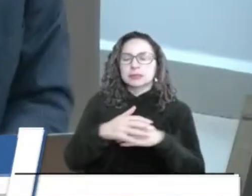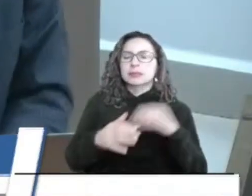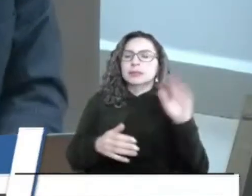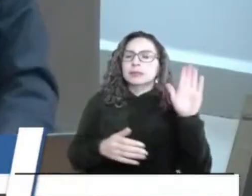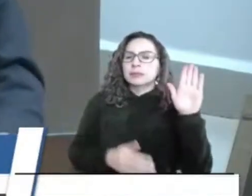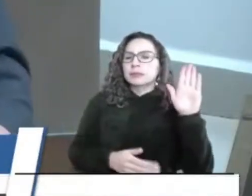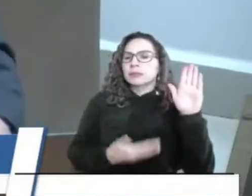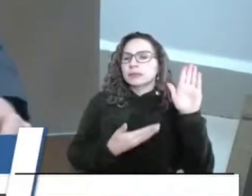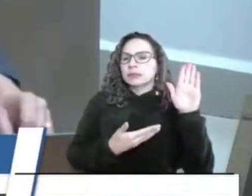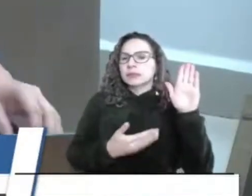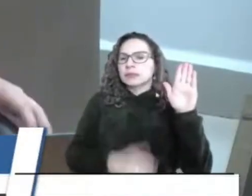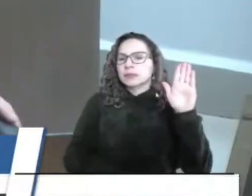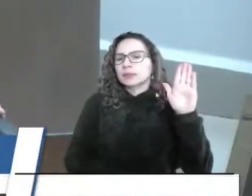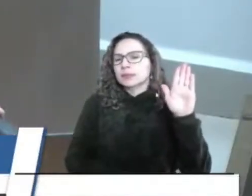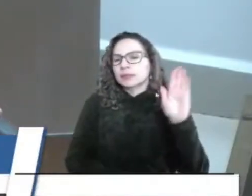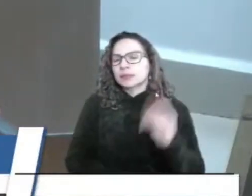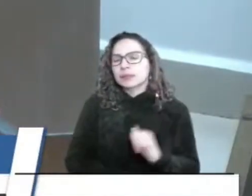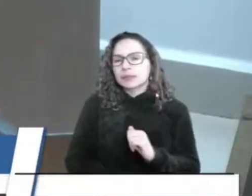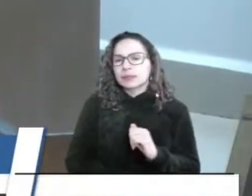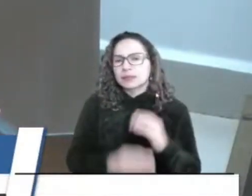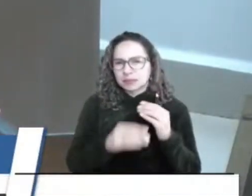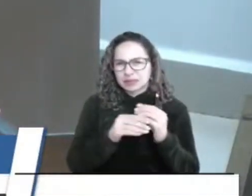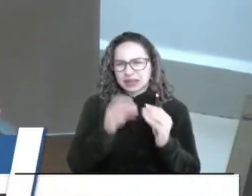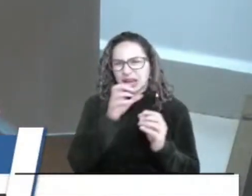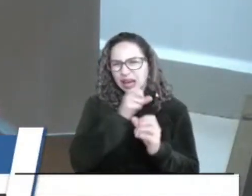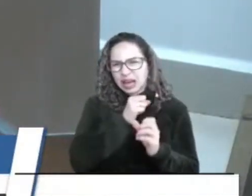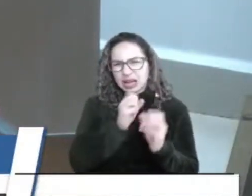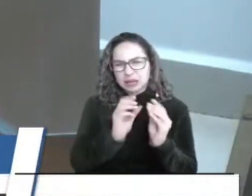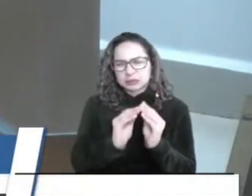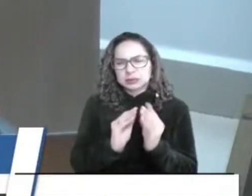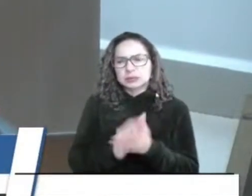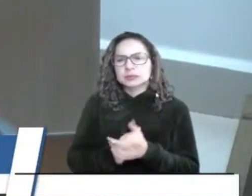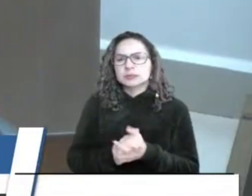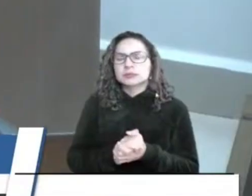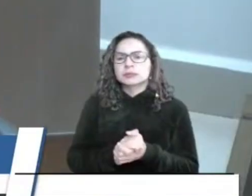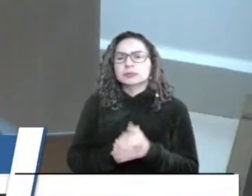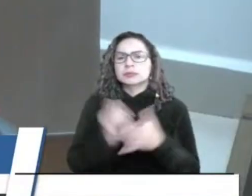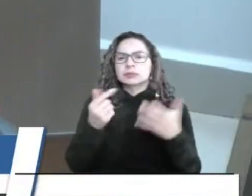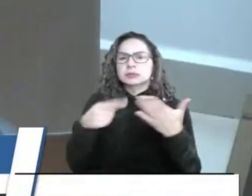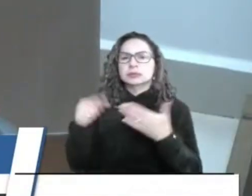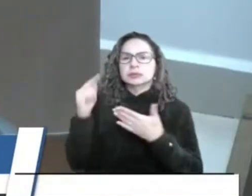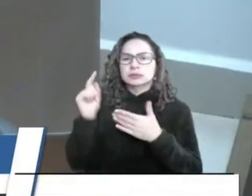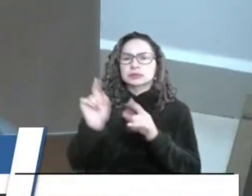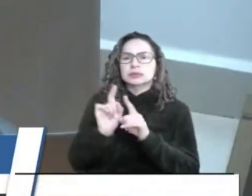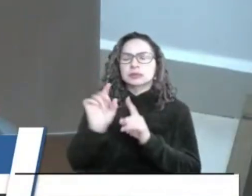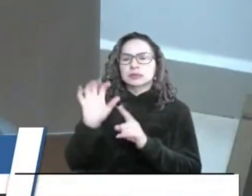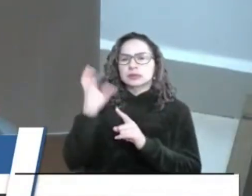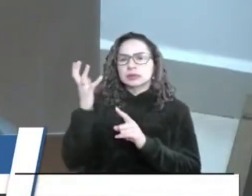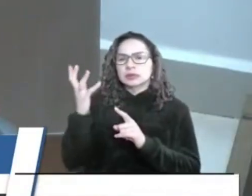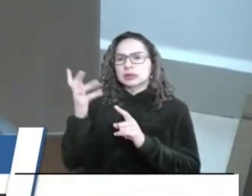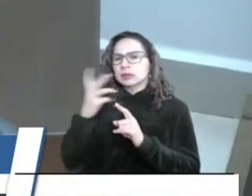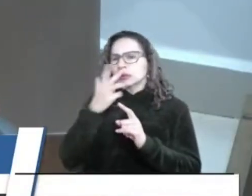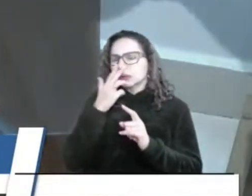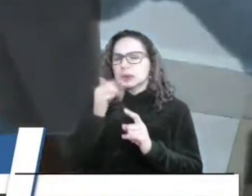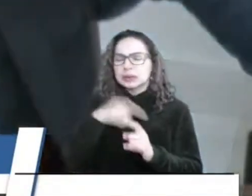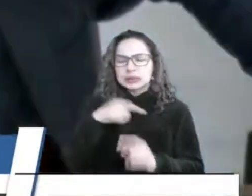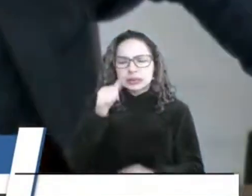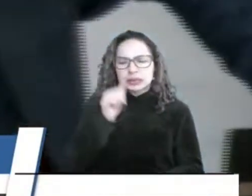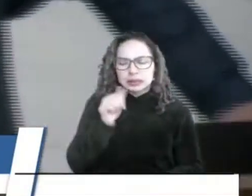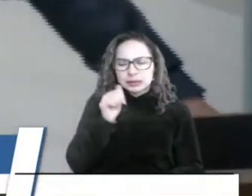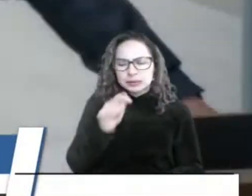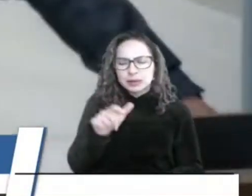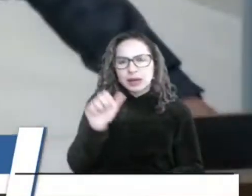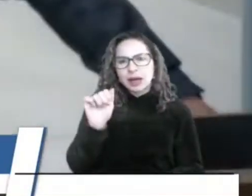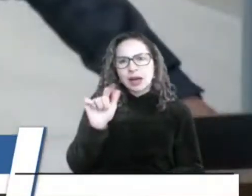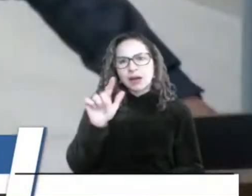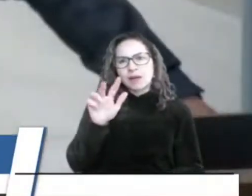Samuel, só um minutinho aqui, vai ser bem rápido a minha parte. Semana passada eu me deparei com a situação também, tinha uma mulher lá no Álvaro